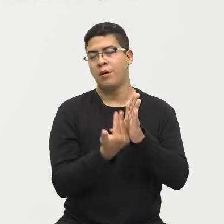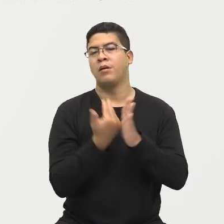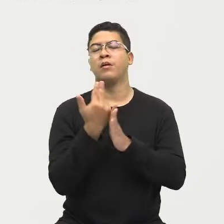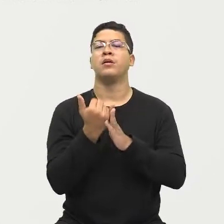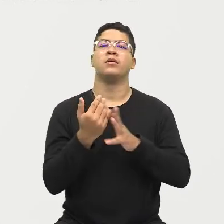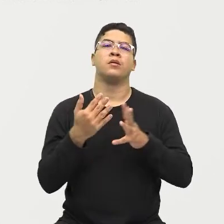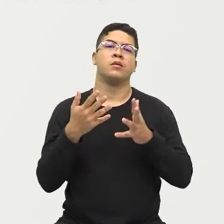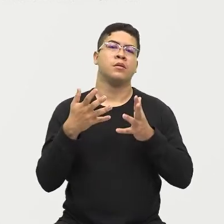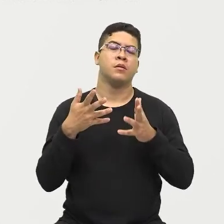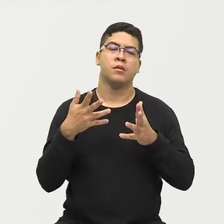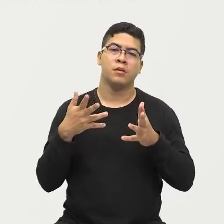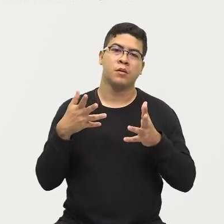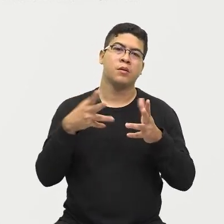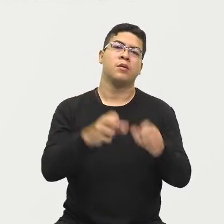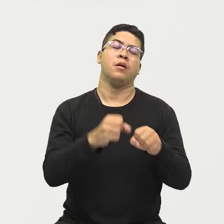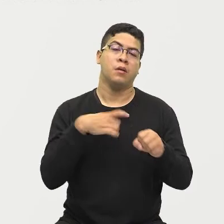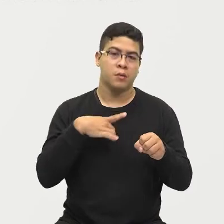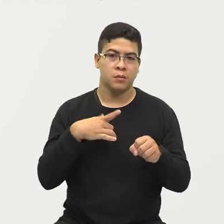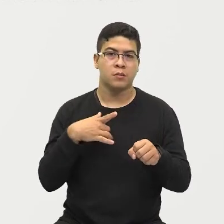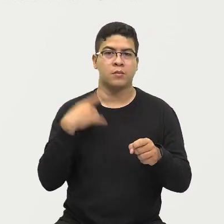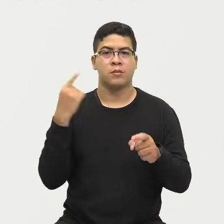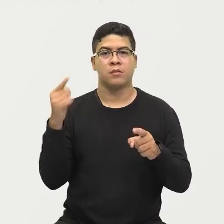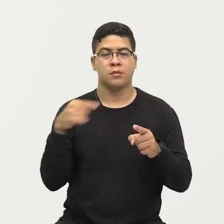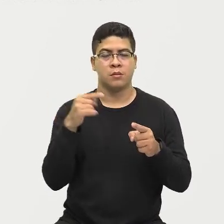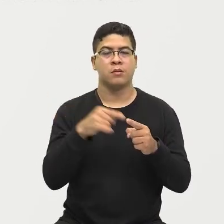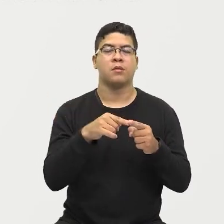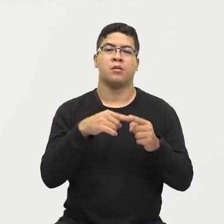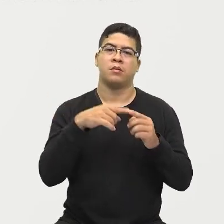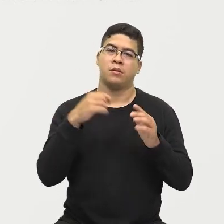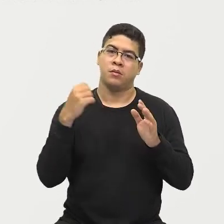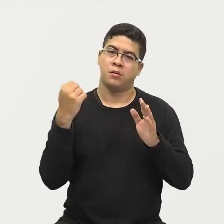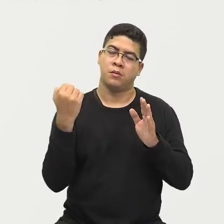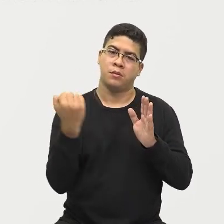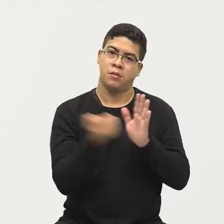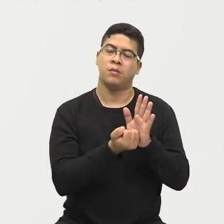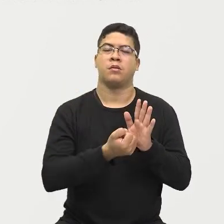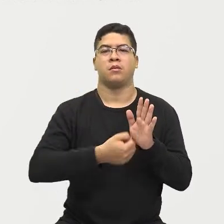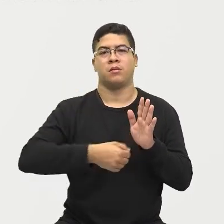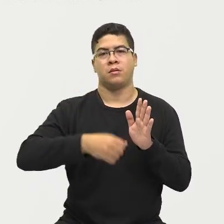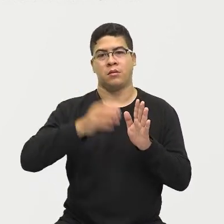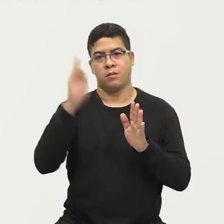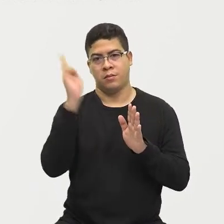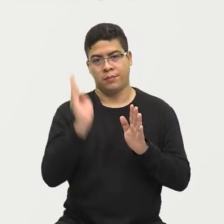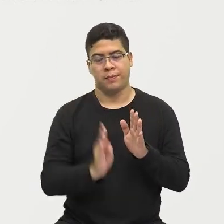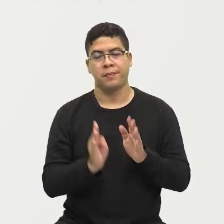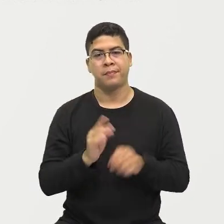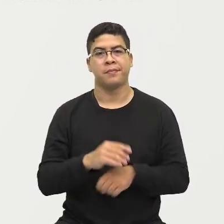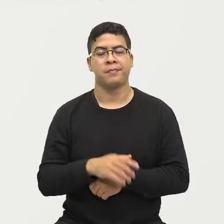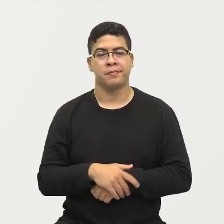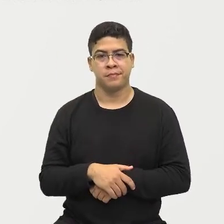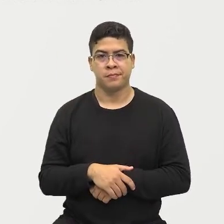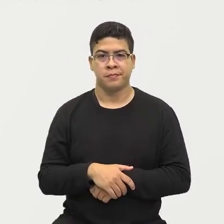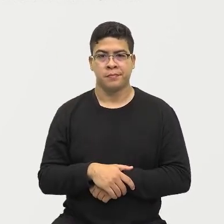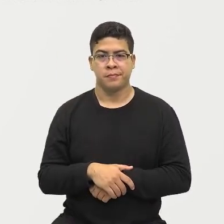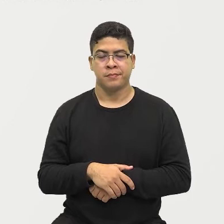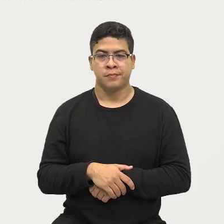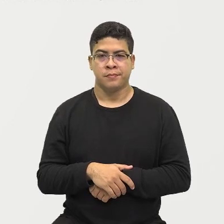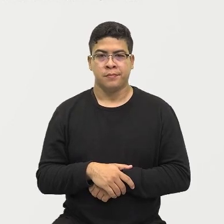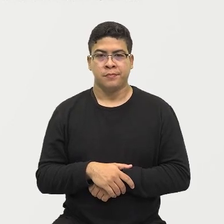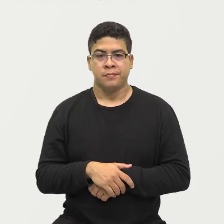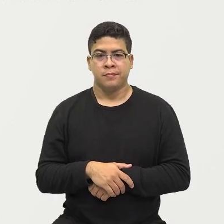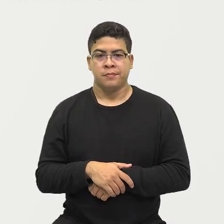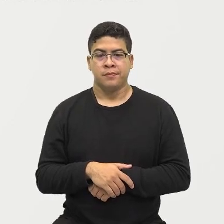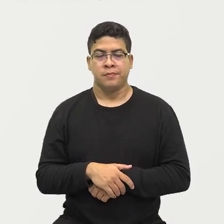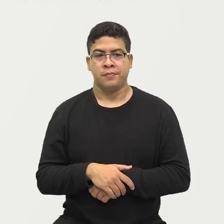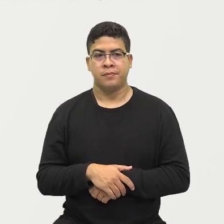ali a identidade nacional, além de aproximação entre fala e a escrita na linguagem. Muito